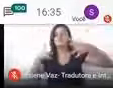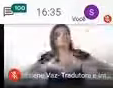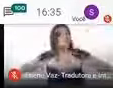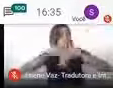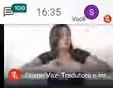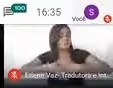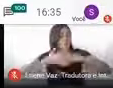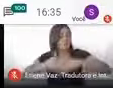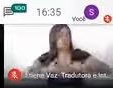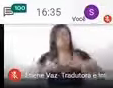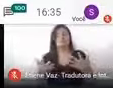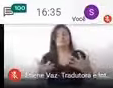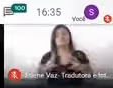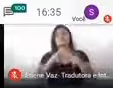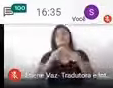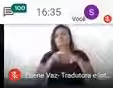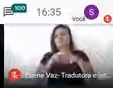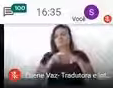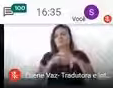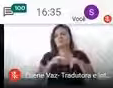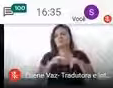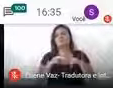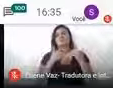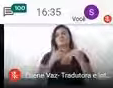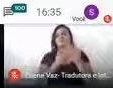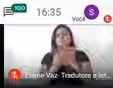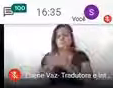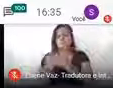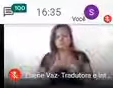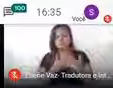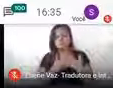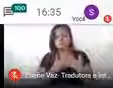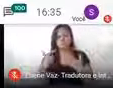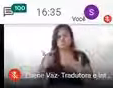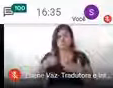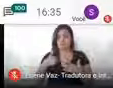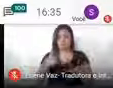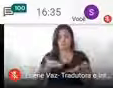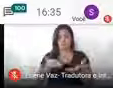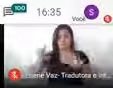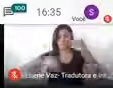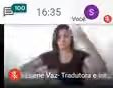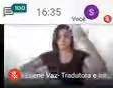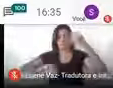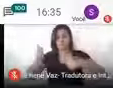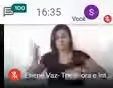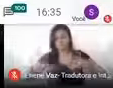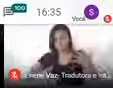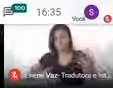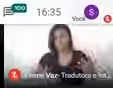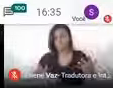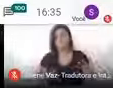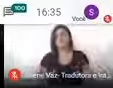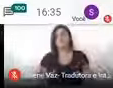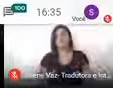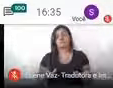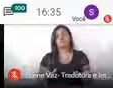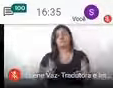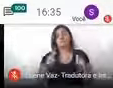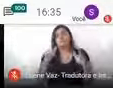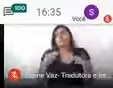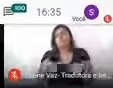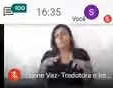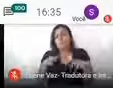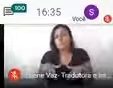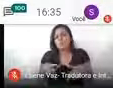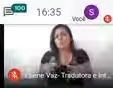nessa perspectiva que esses estudos dos quais eu vou tratar hoje têm sido feitos. Na perspectiva de